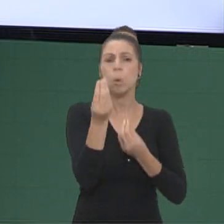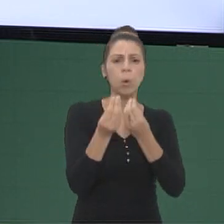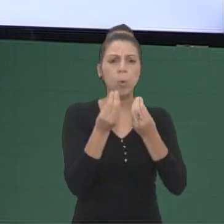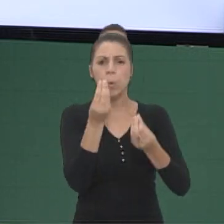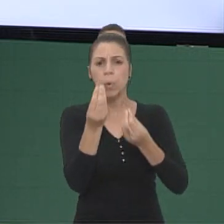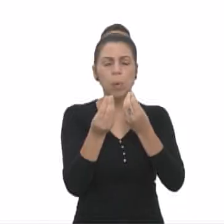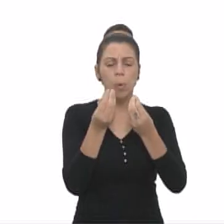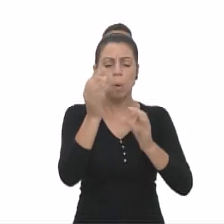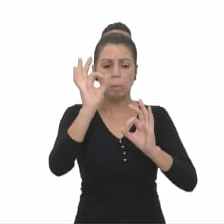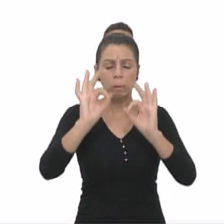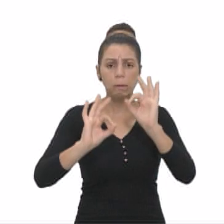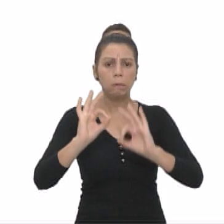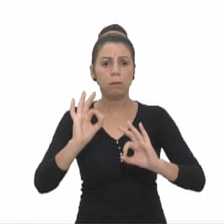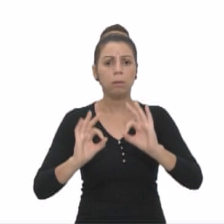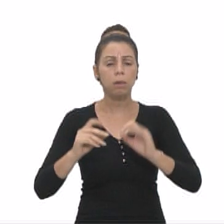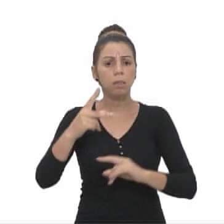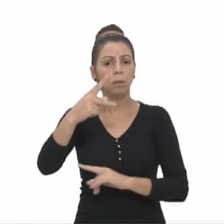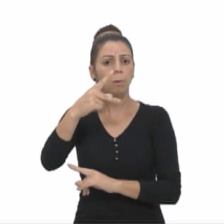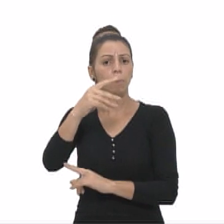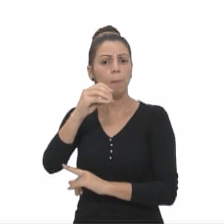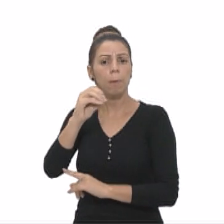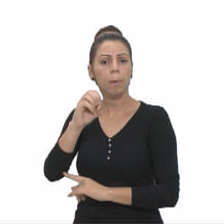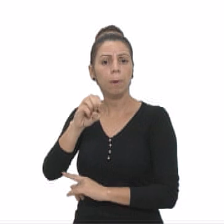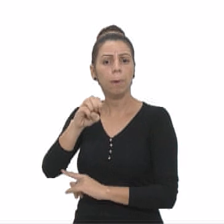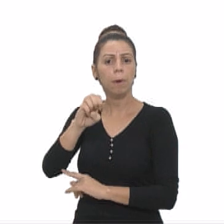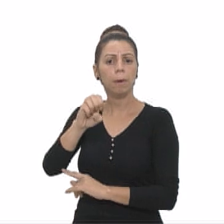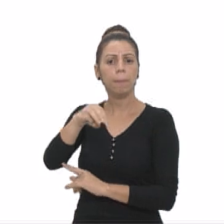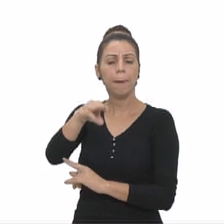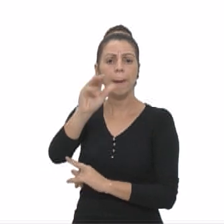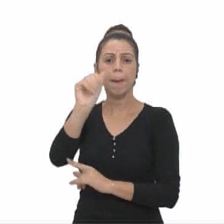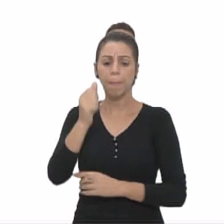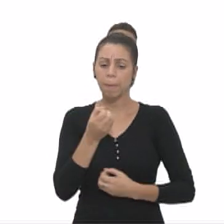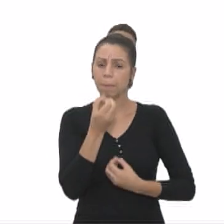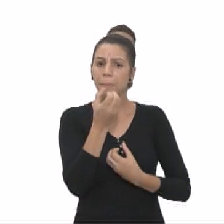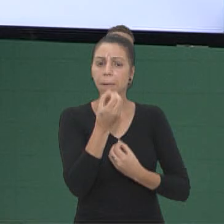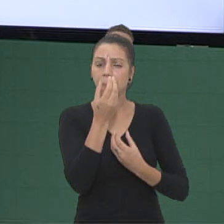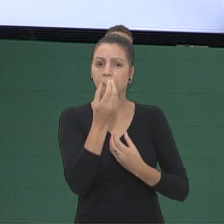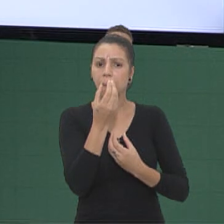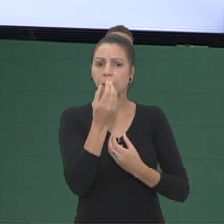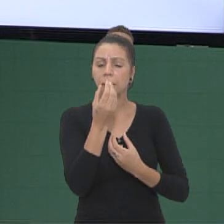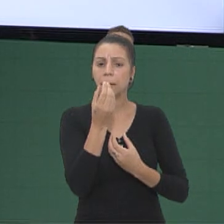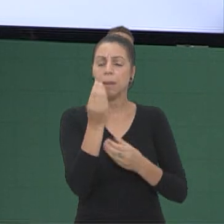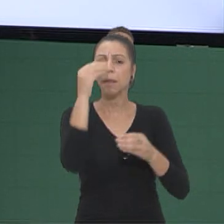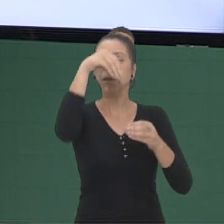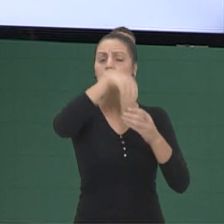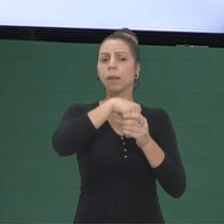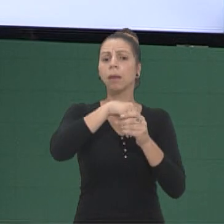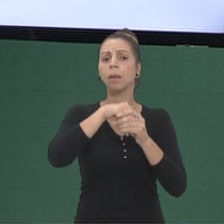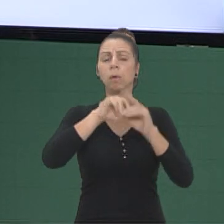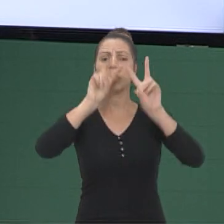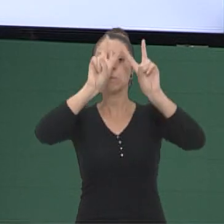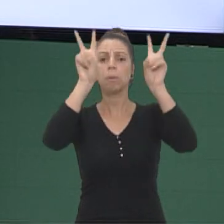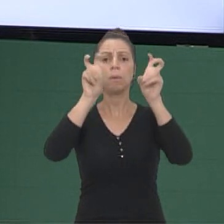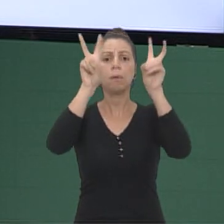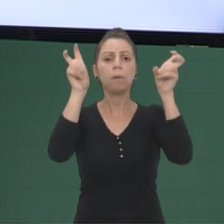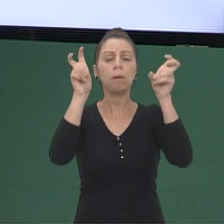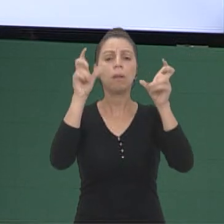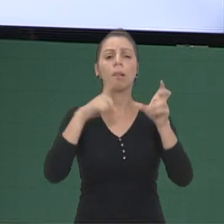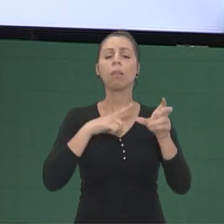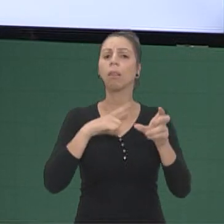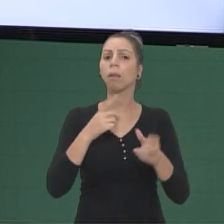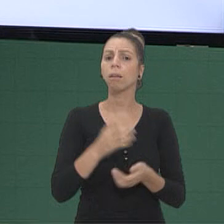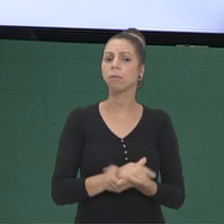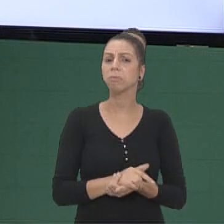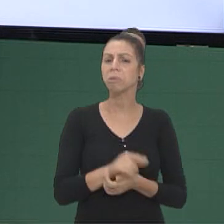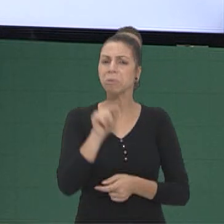organiza textualmente um poema? Quais temas, assuntos são explotados dentro de um poema? O que vocês